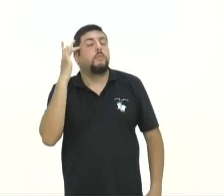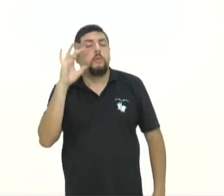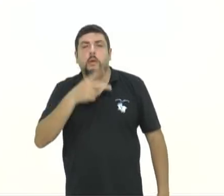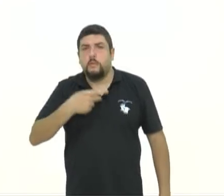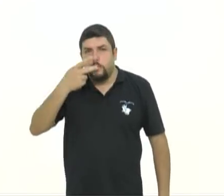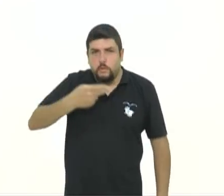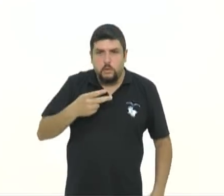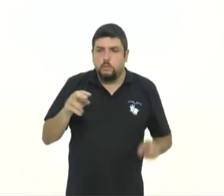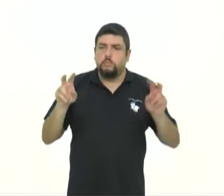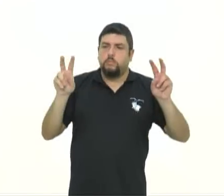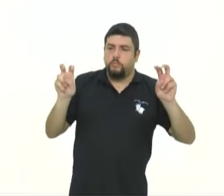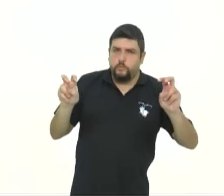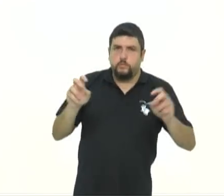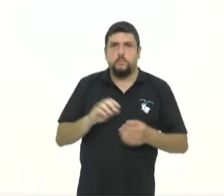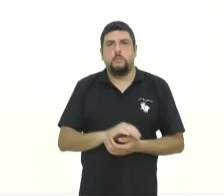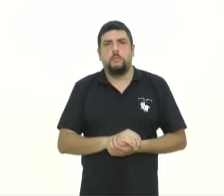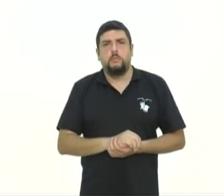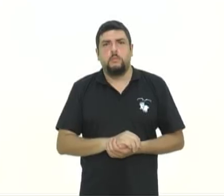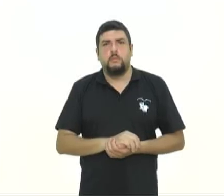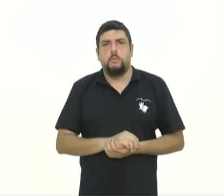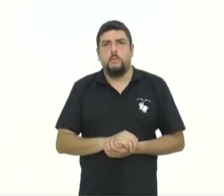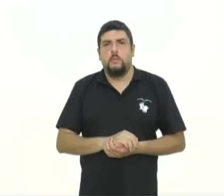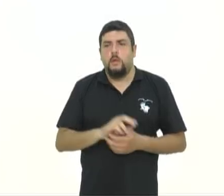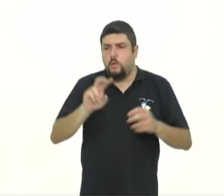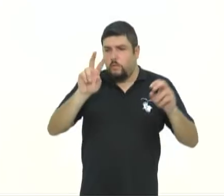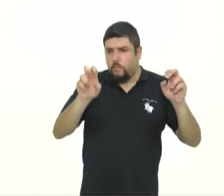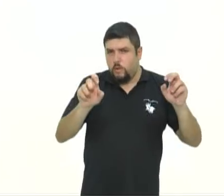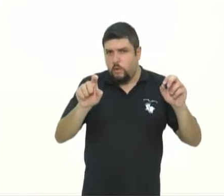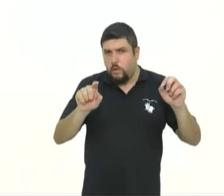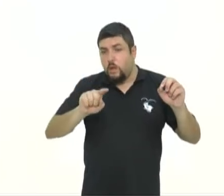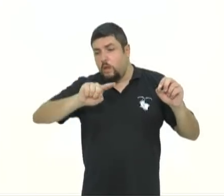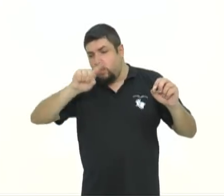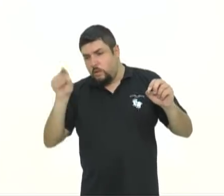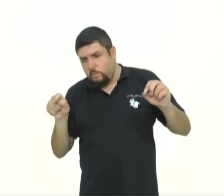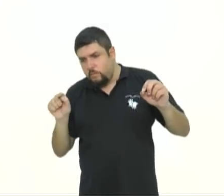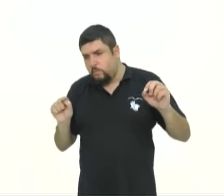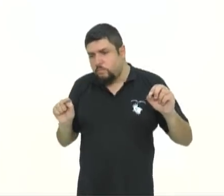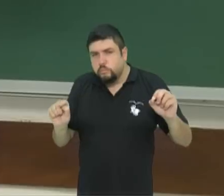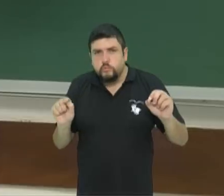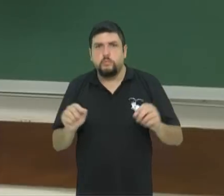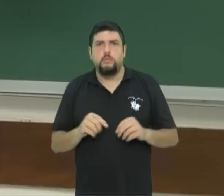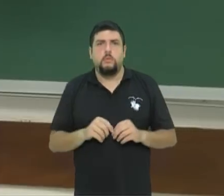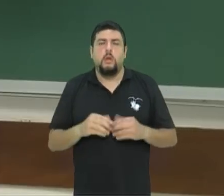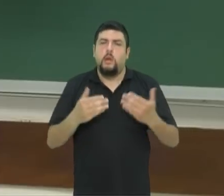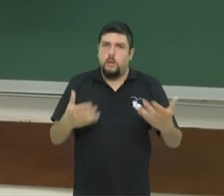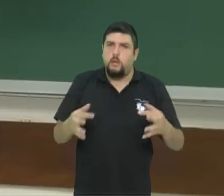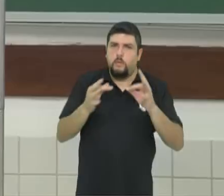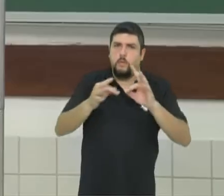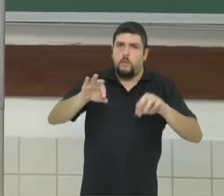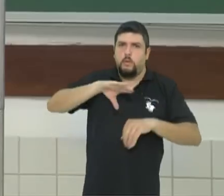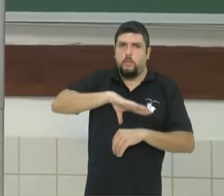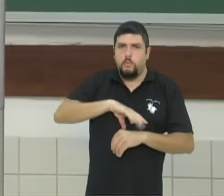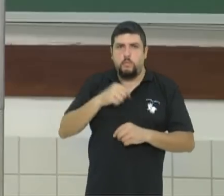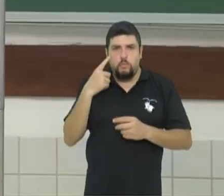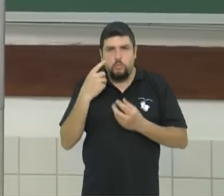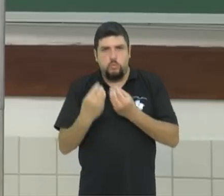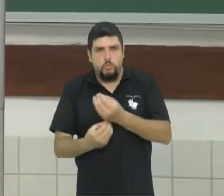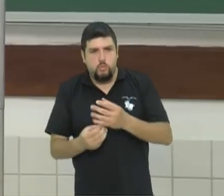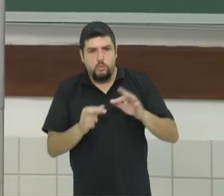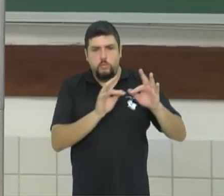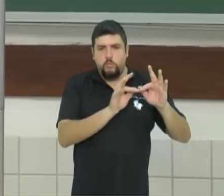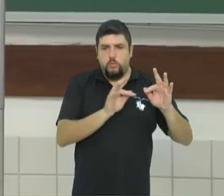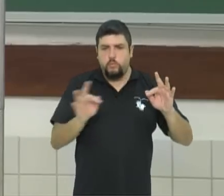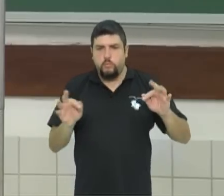da frase, fecha aspas primeiro e depois faz o ponto final, né? Então a característica do ponto final é de ir depois